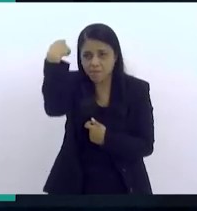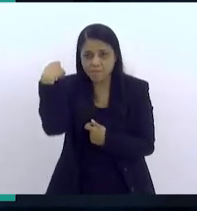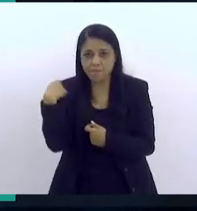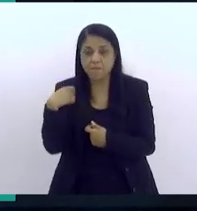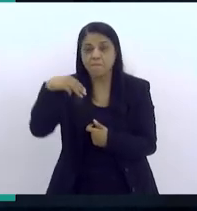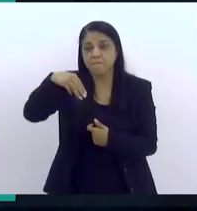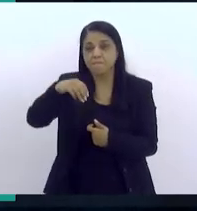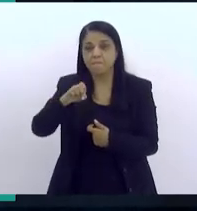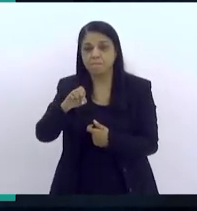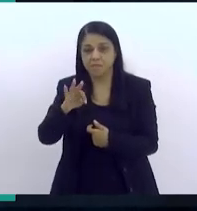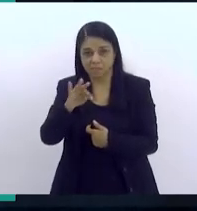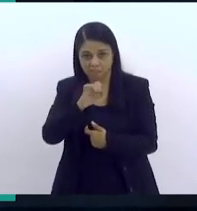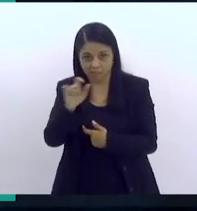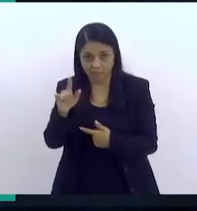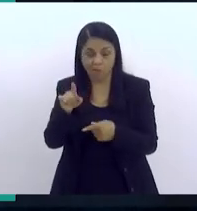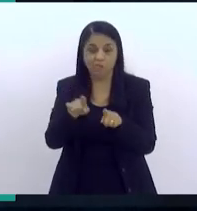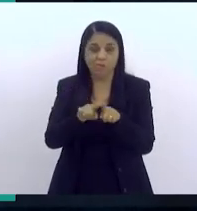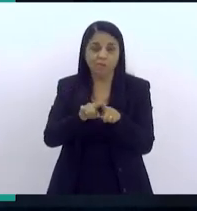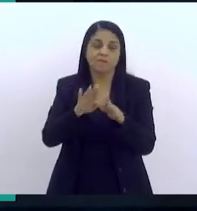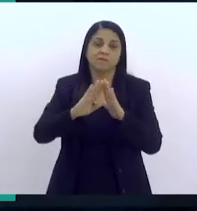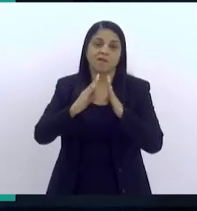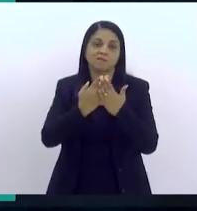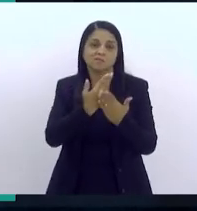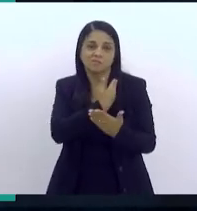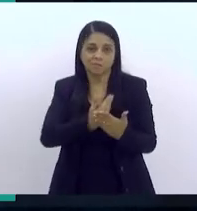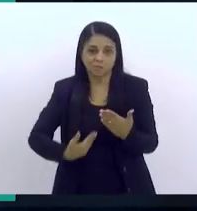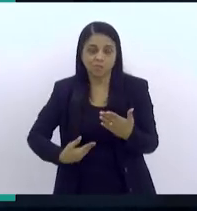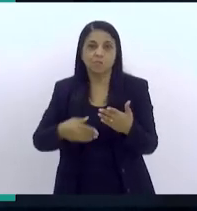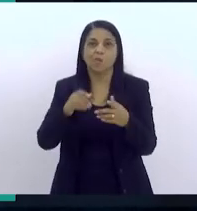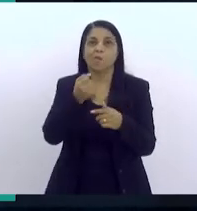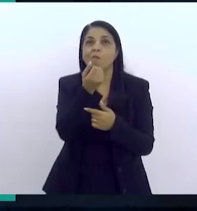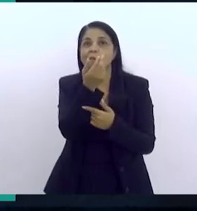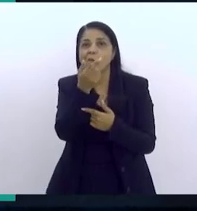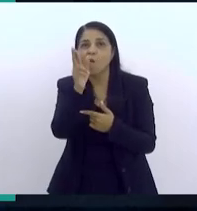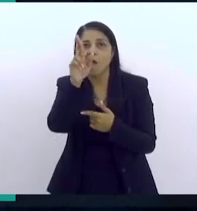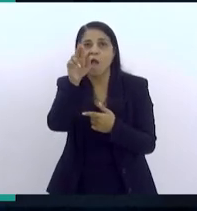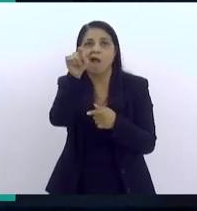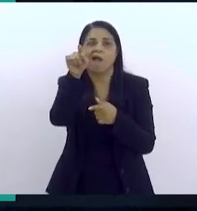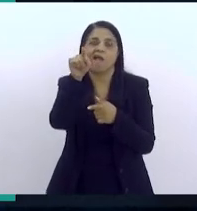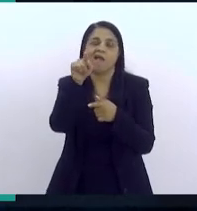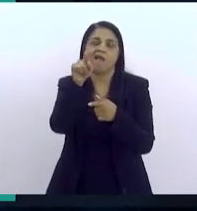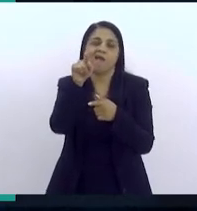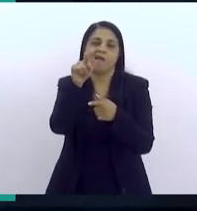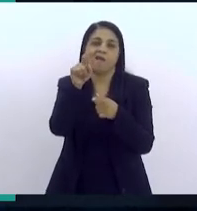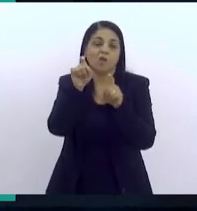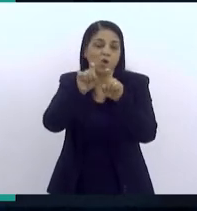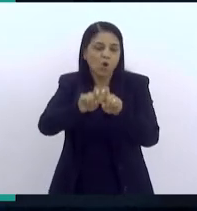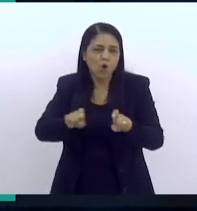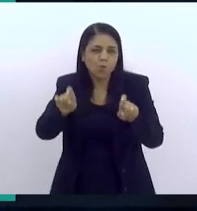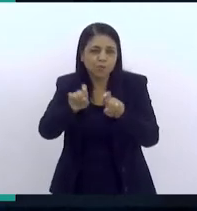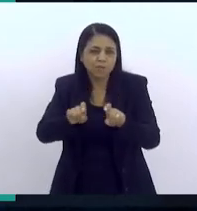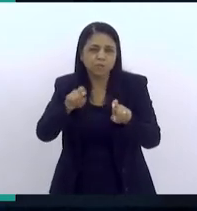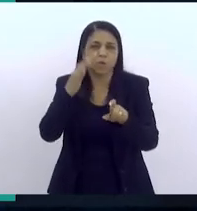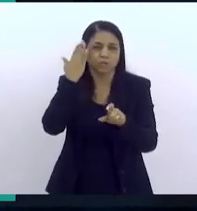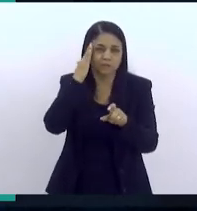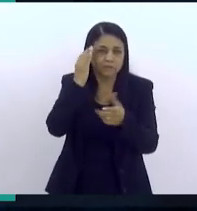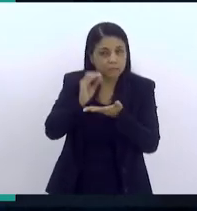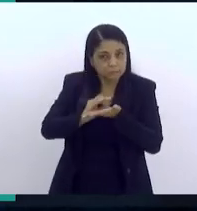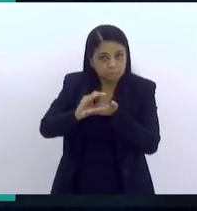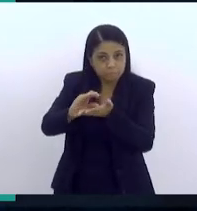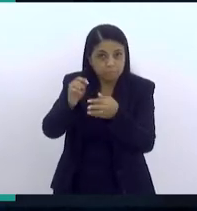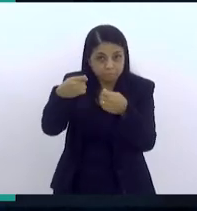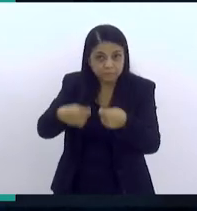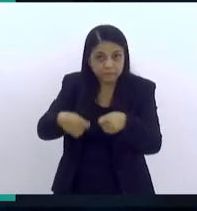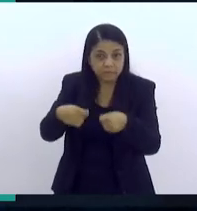na dificuldade que a gente tem de manutenção de um ar condicionado de um computador que